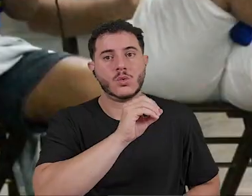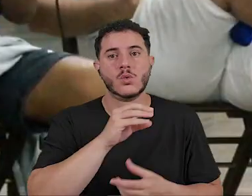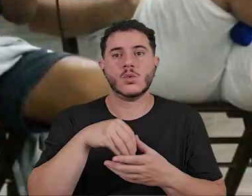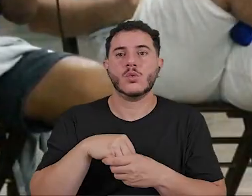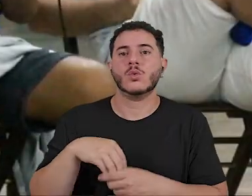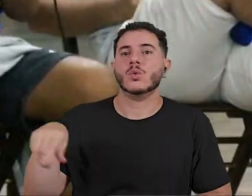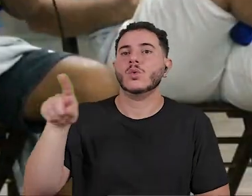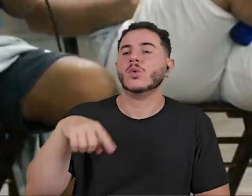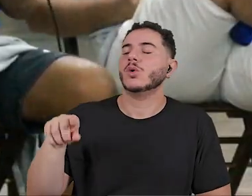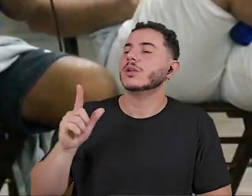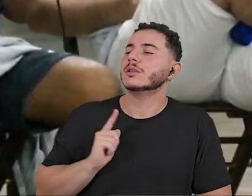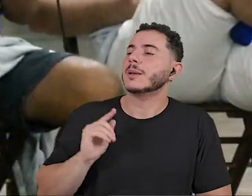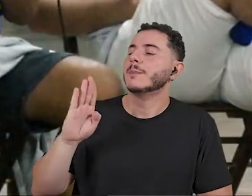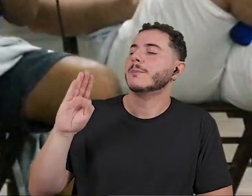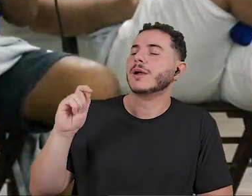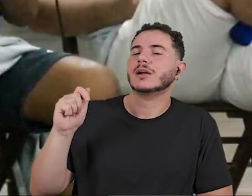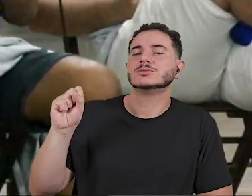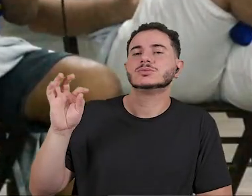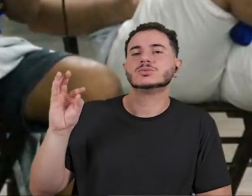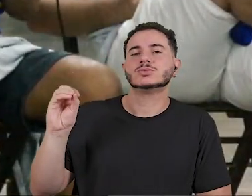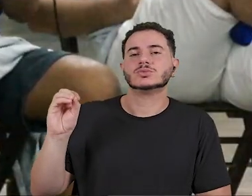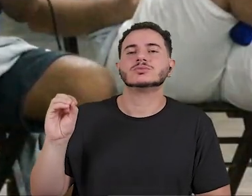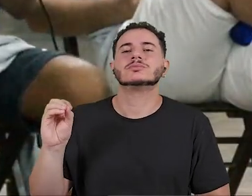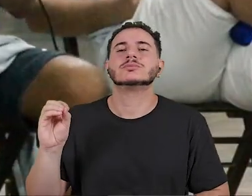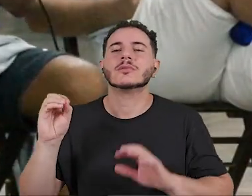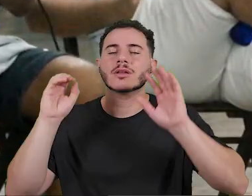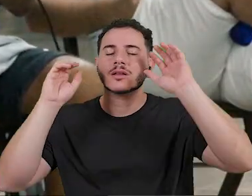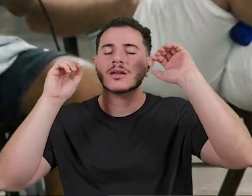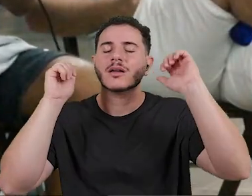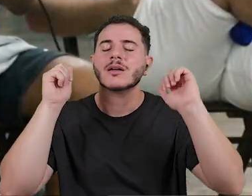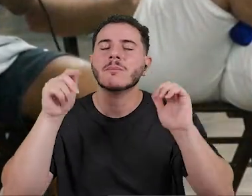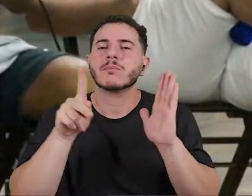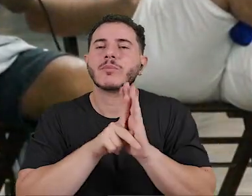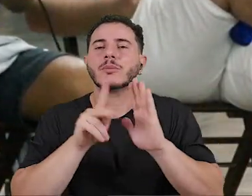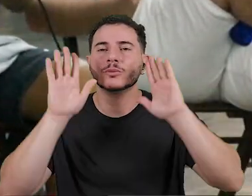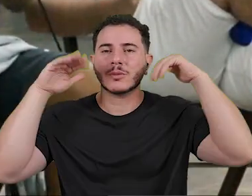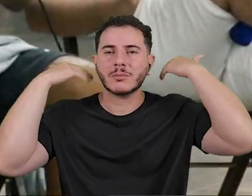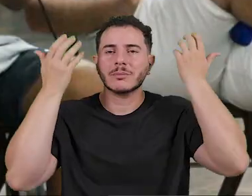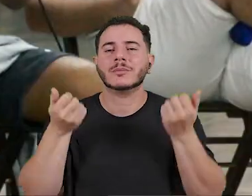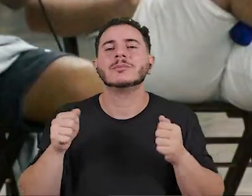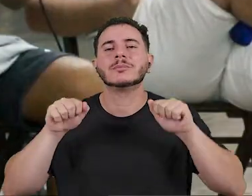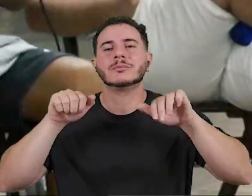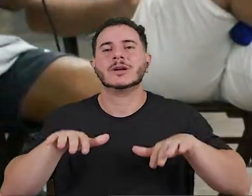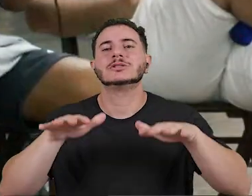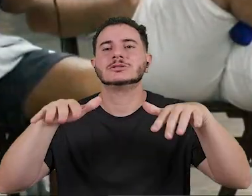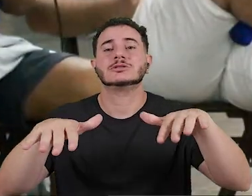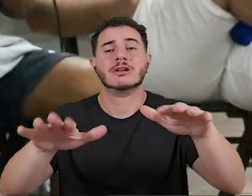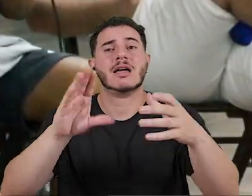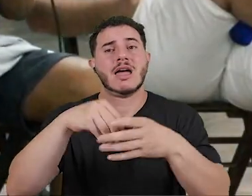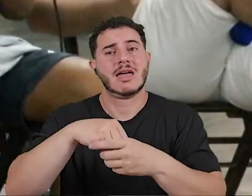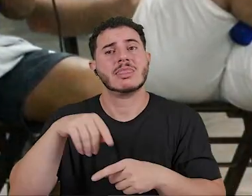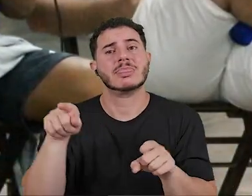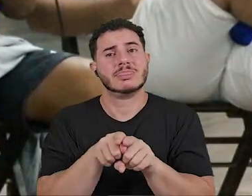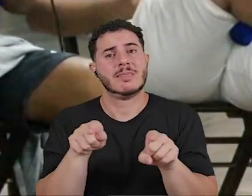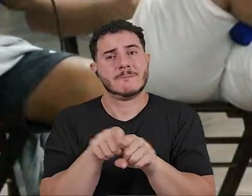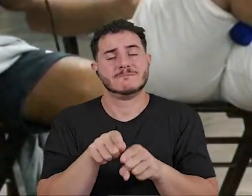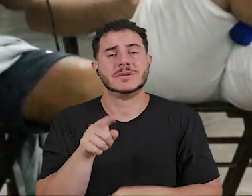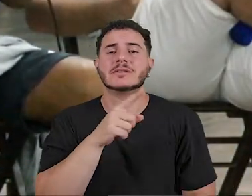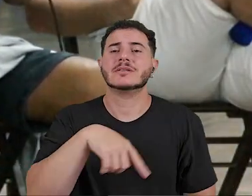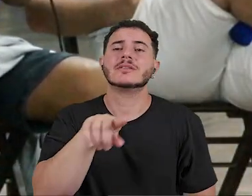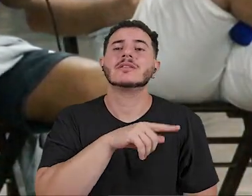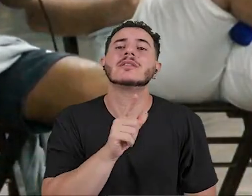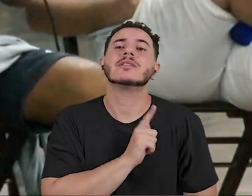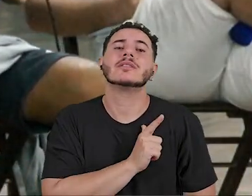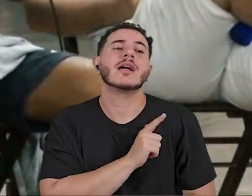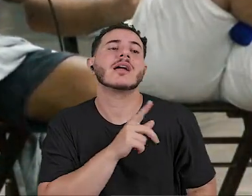Iemanjá lá. A nação do Bongá não se tira. A nação de lá do Xambá, só alguns